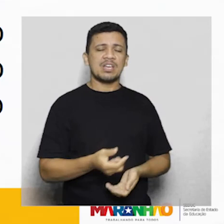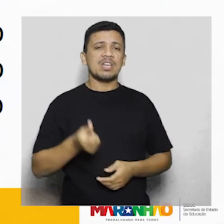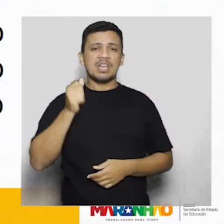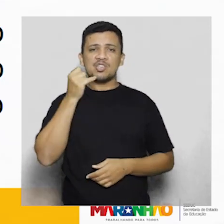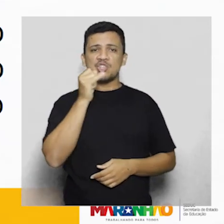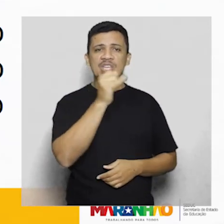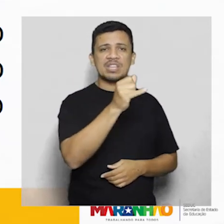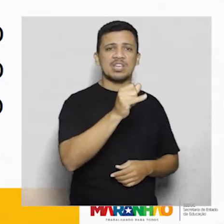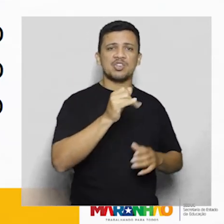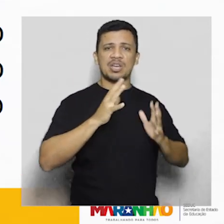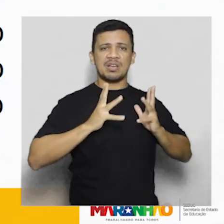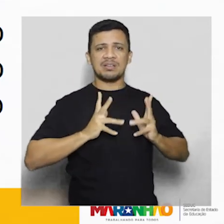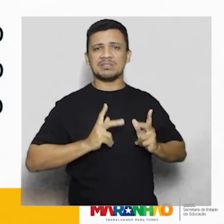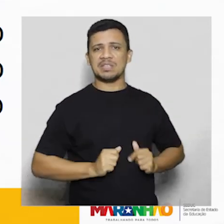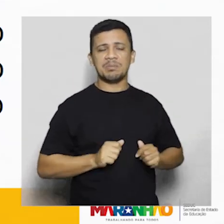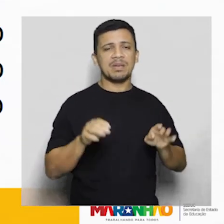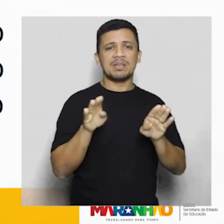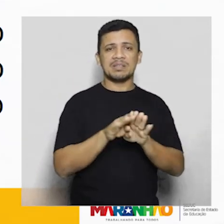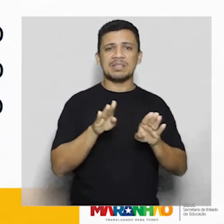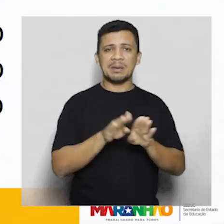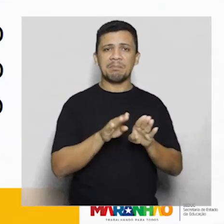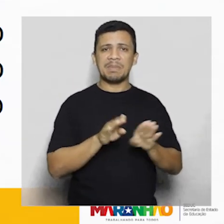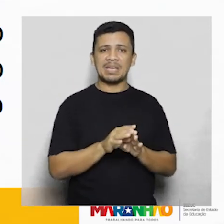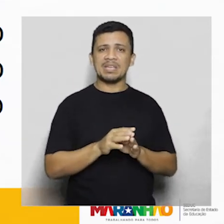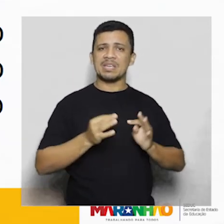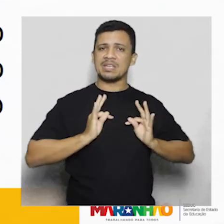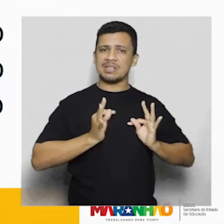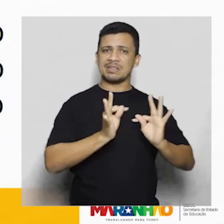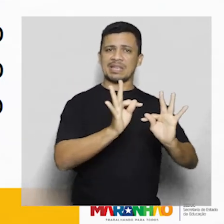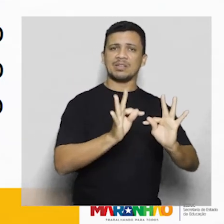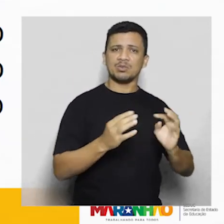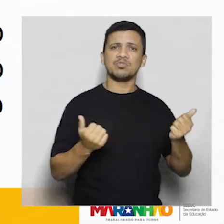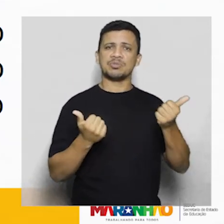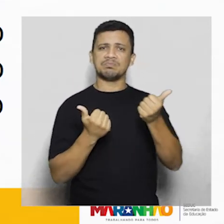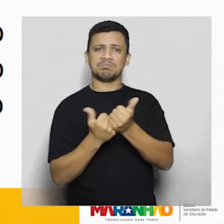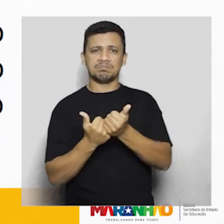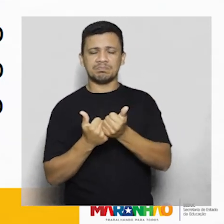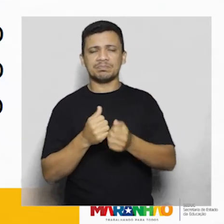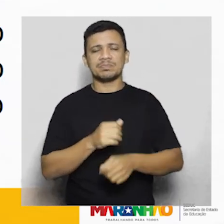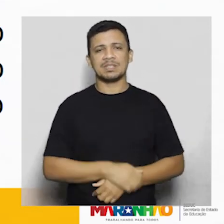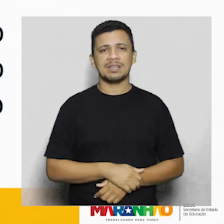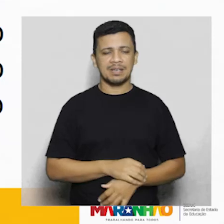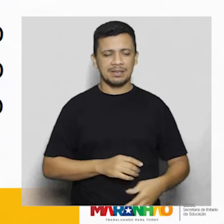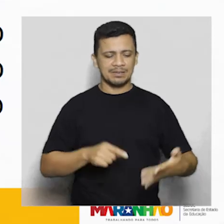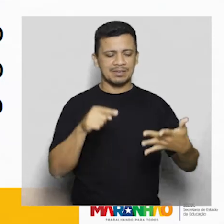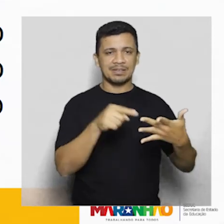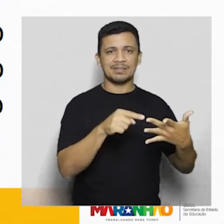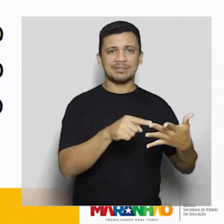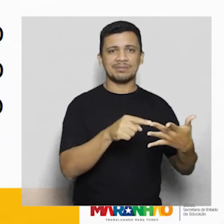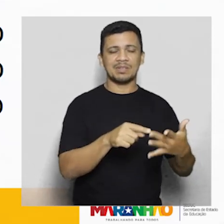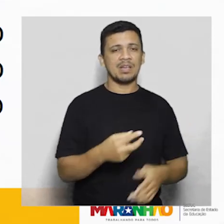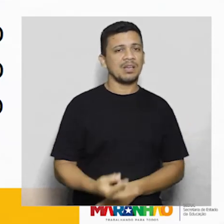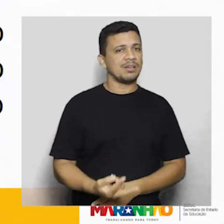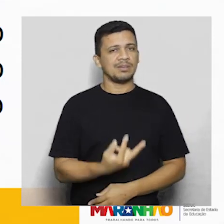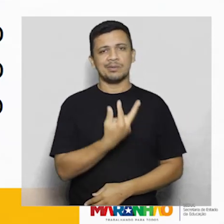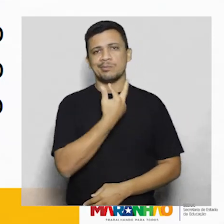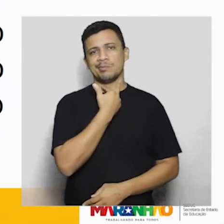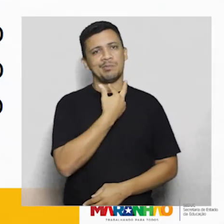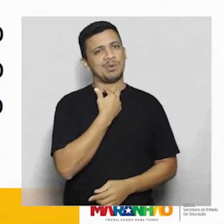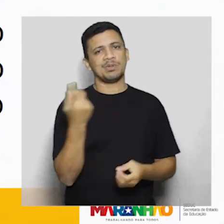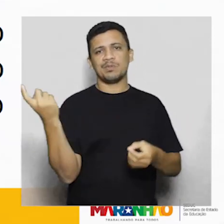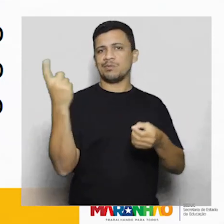e em tecnologias alternativas letra c é Irreversível e